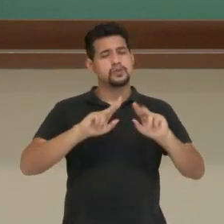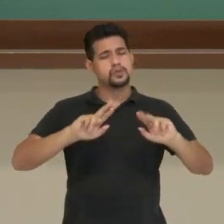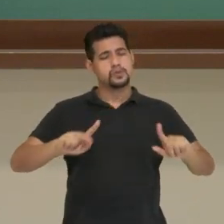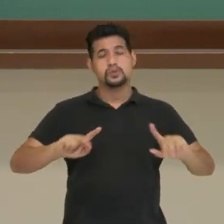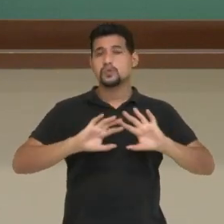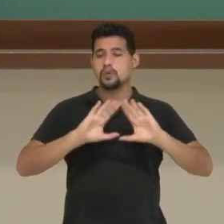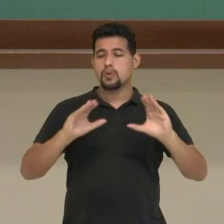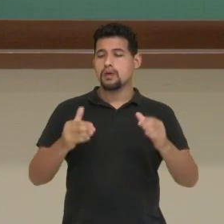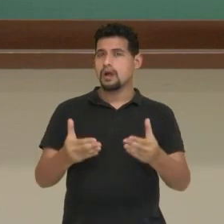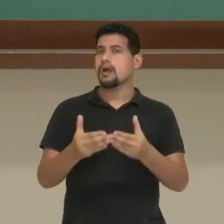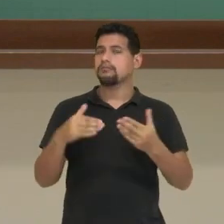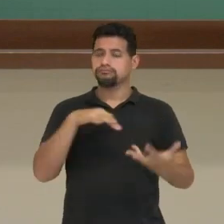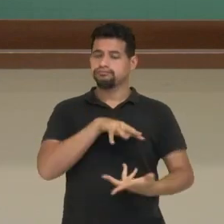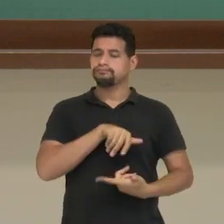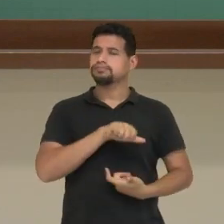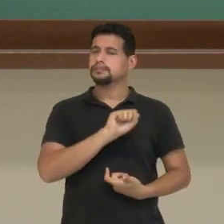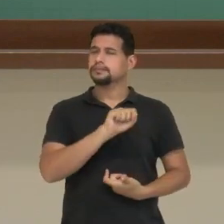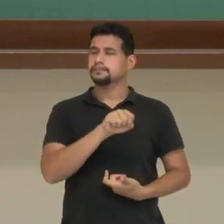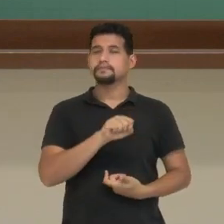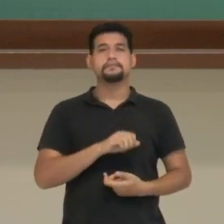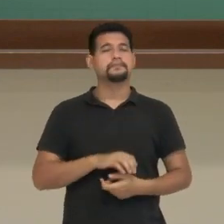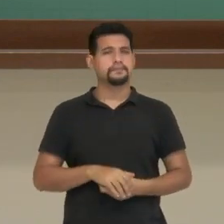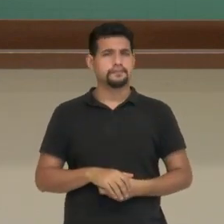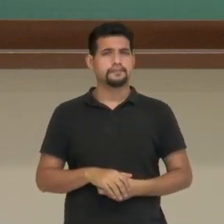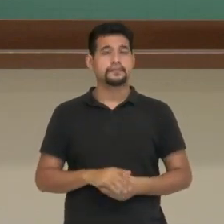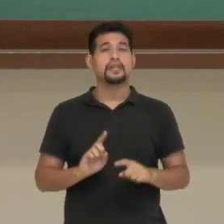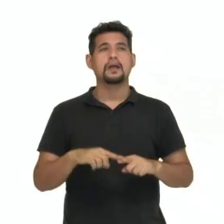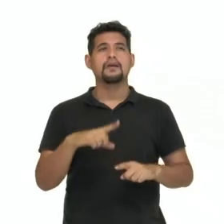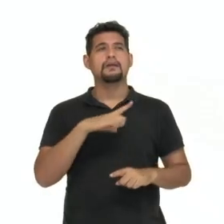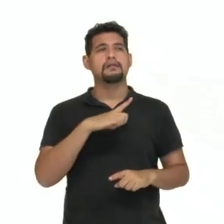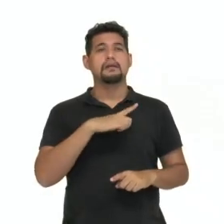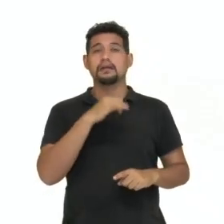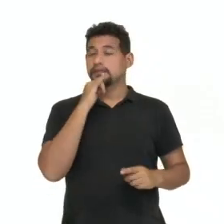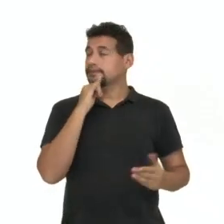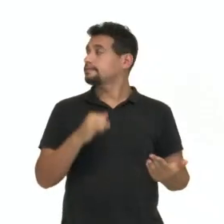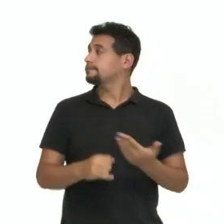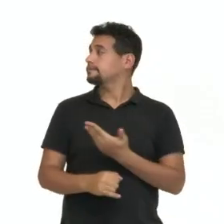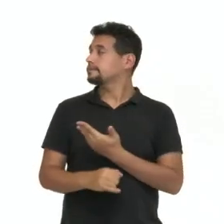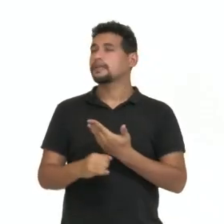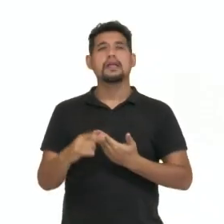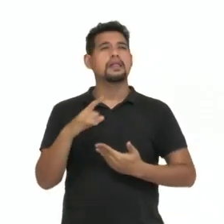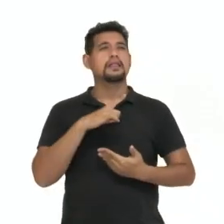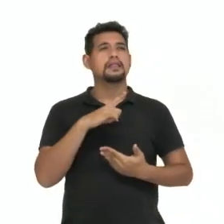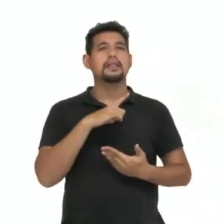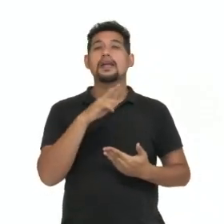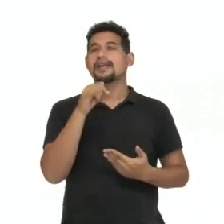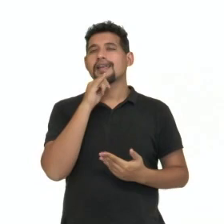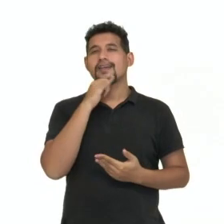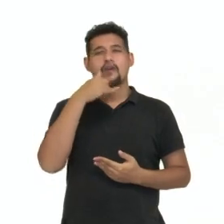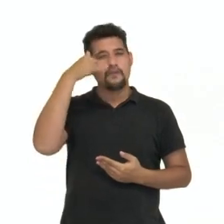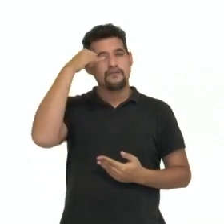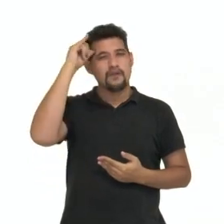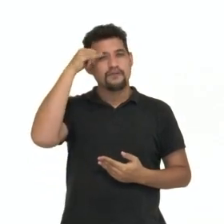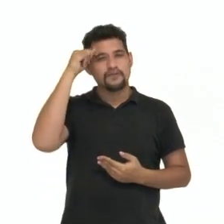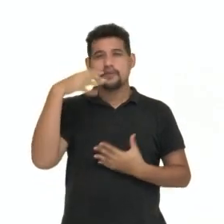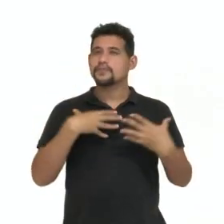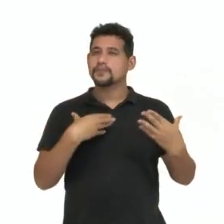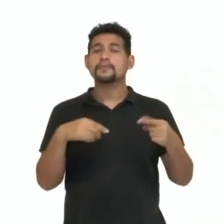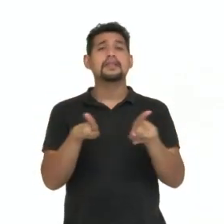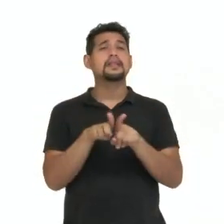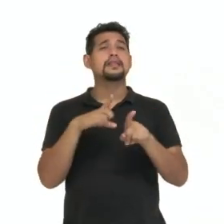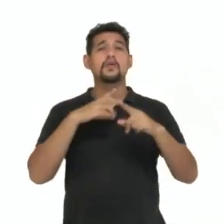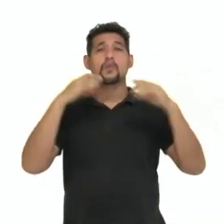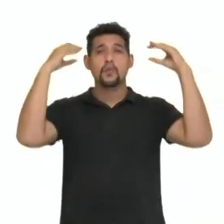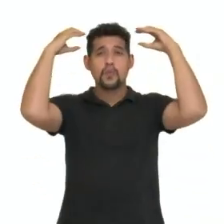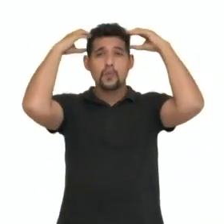os lugares do planeta, ok? Então aqui nós temos, por exemplo, o bezerro se alimentando ali na mamãe e nós temos o